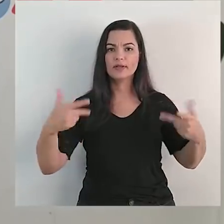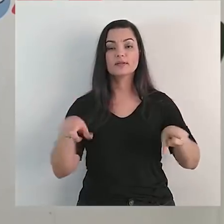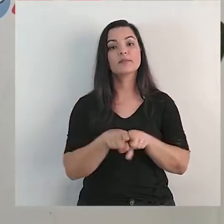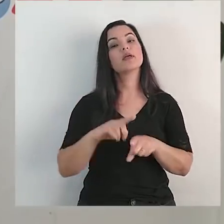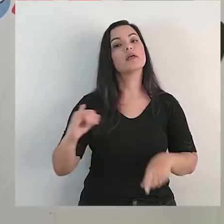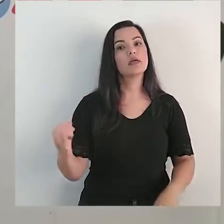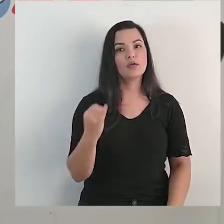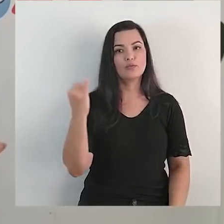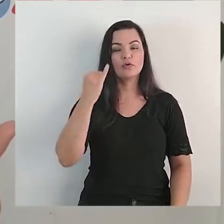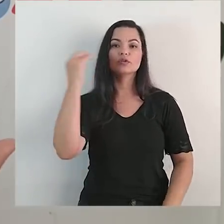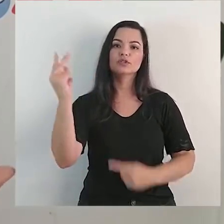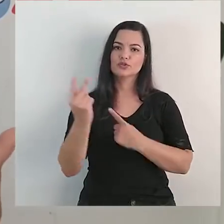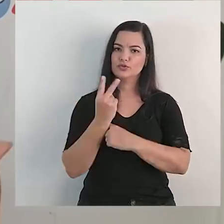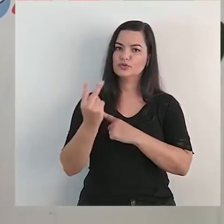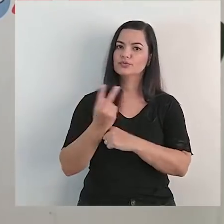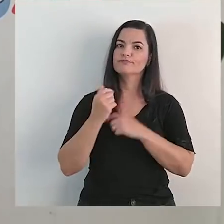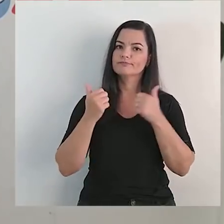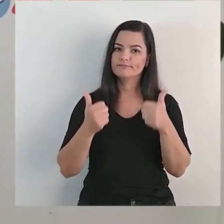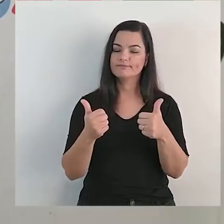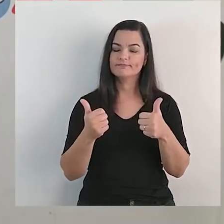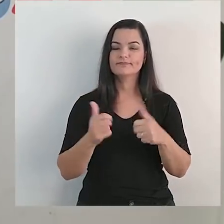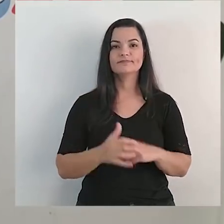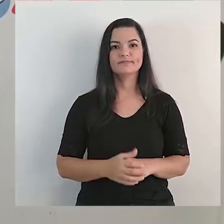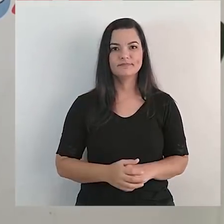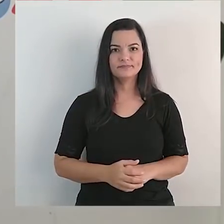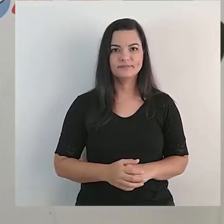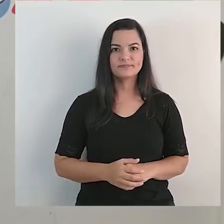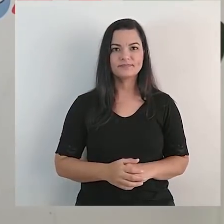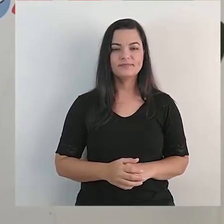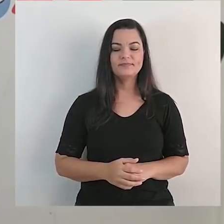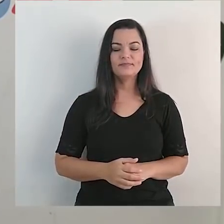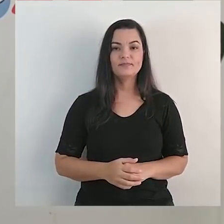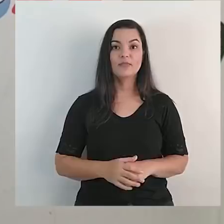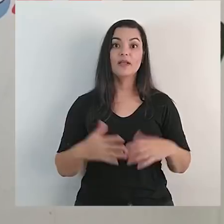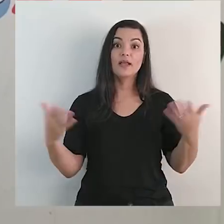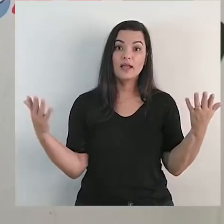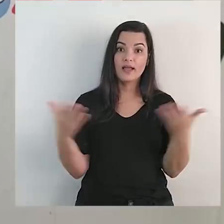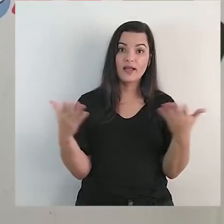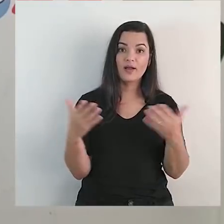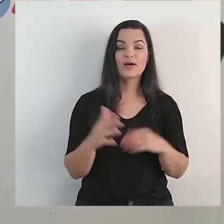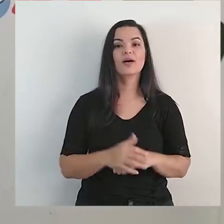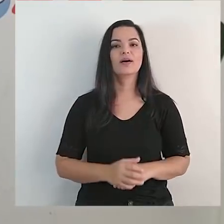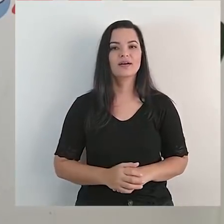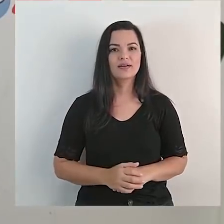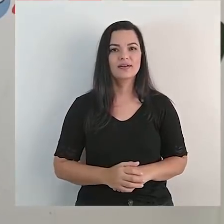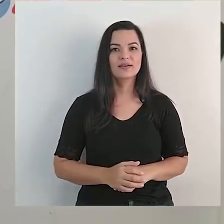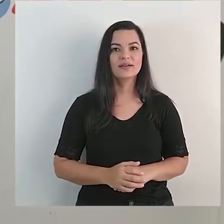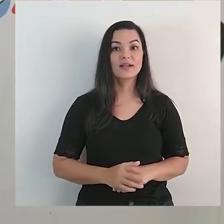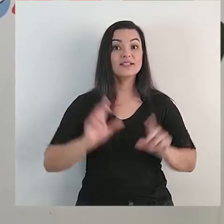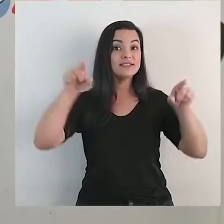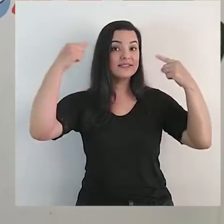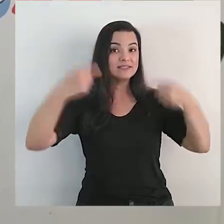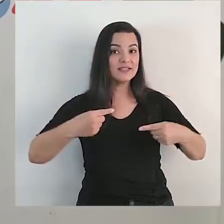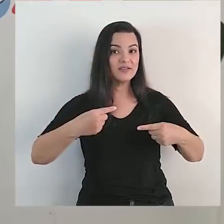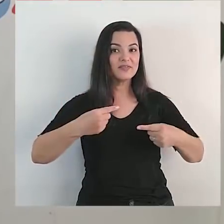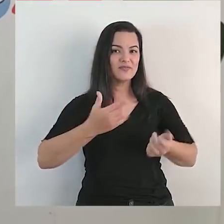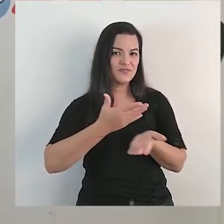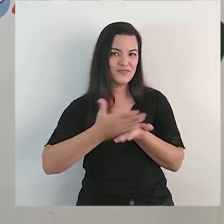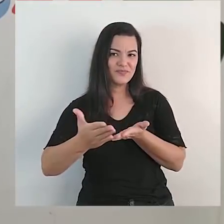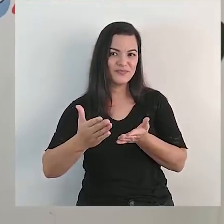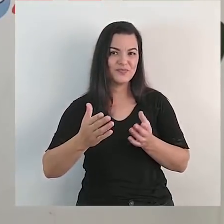que é tão importante nos cuidarmos. Tá bom? Então agora já vamos passar para o